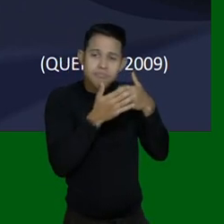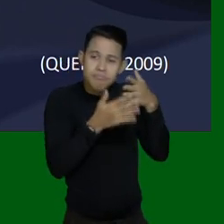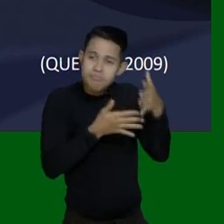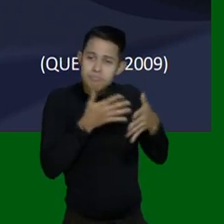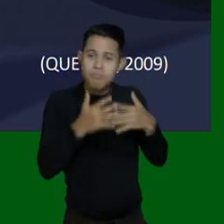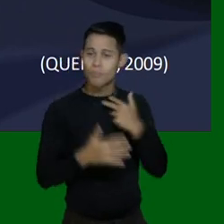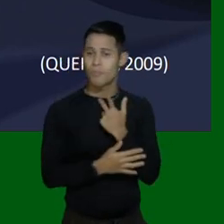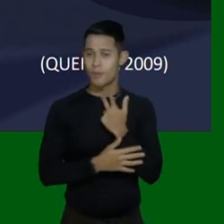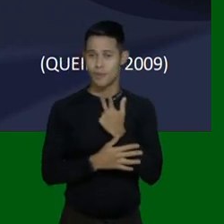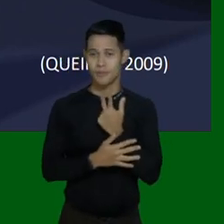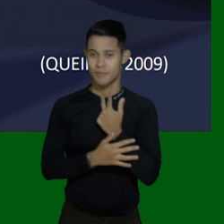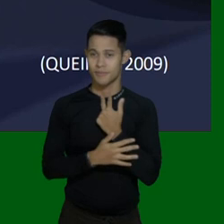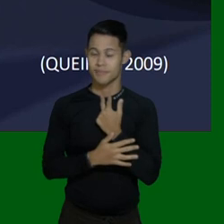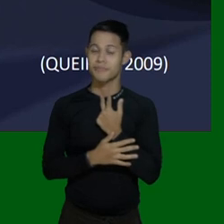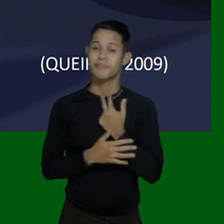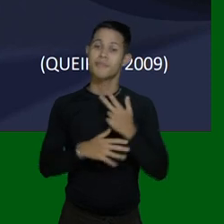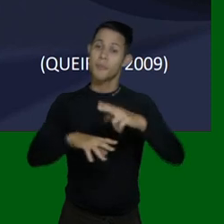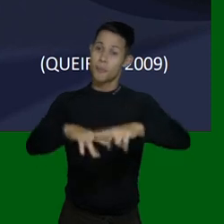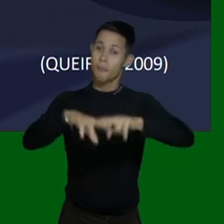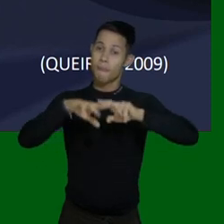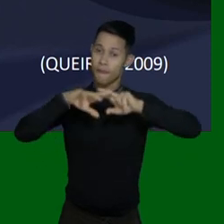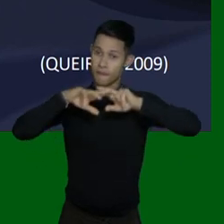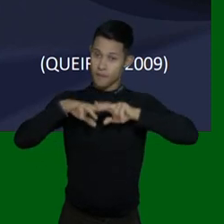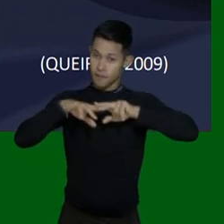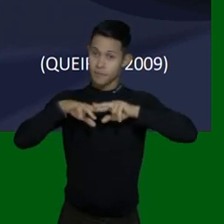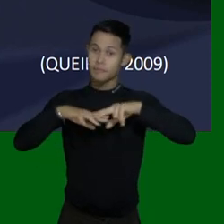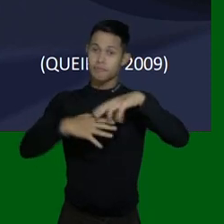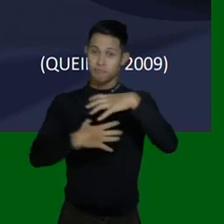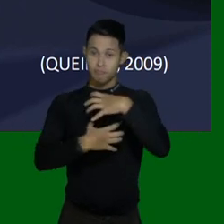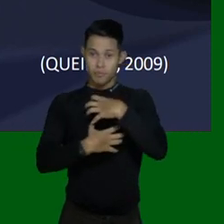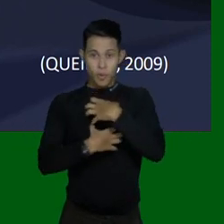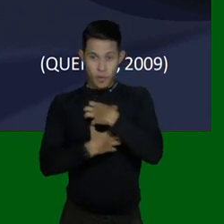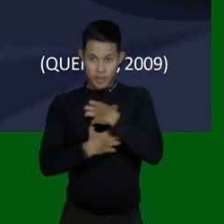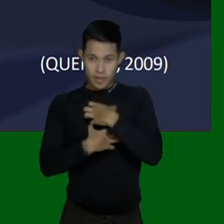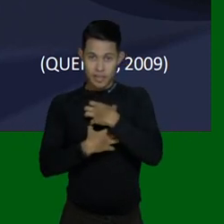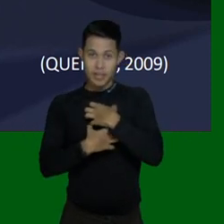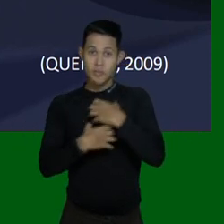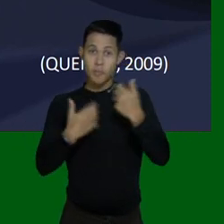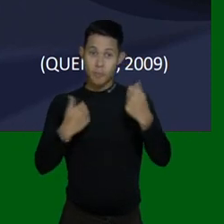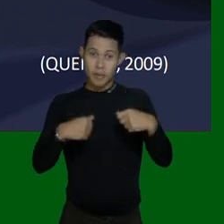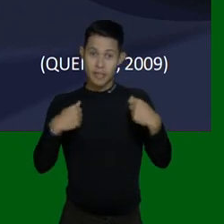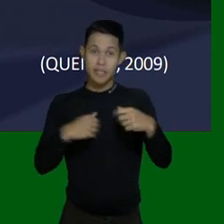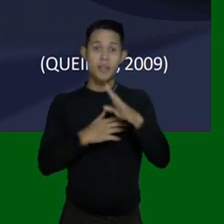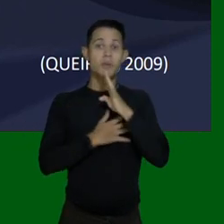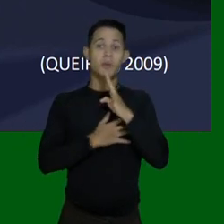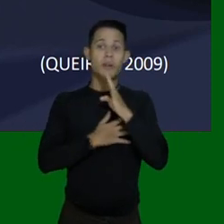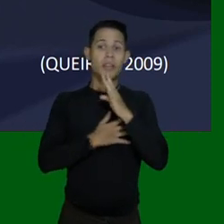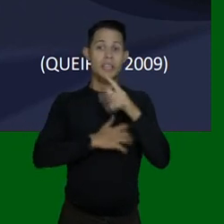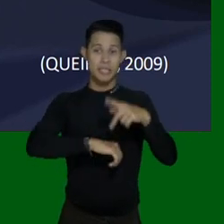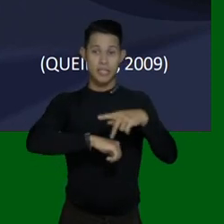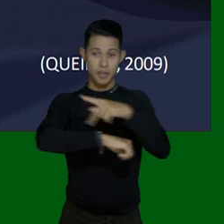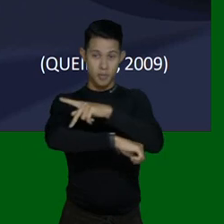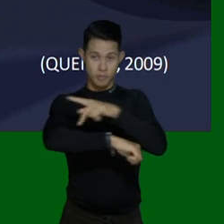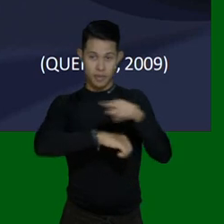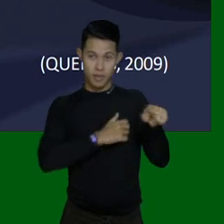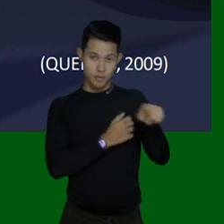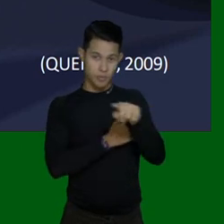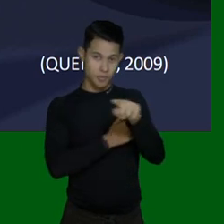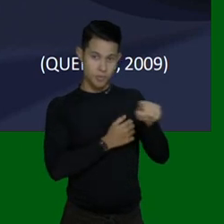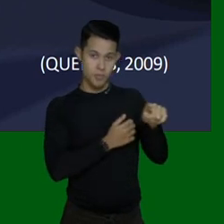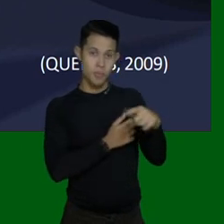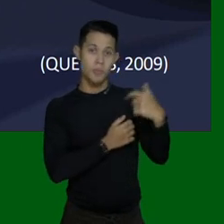esse sentidos tem que ser bem afinados pro pedagogo porque a gente tem que perceber